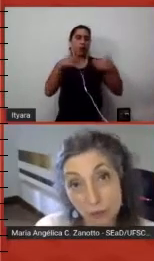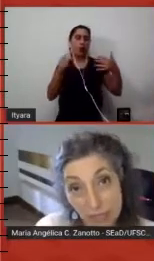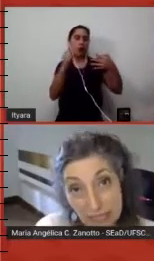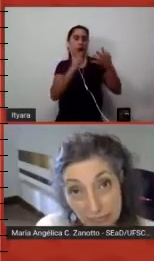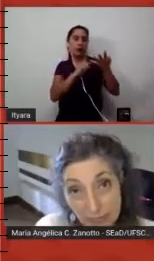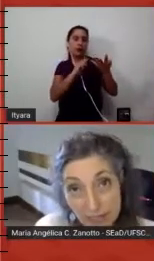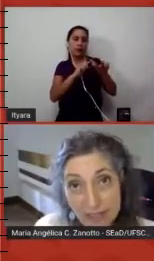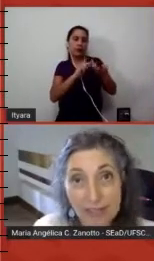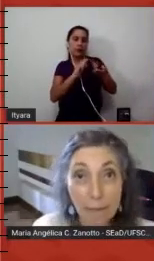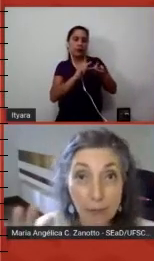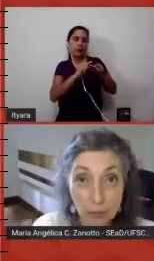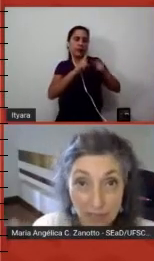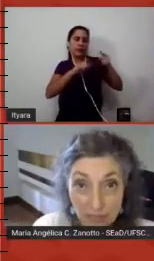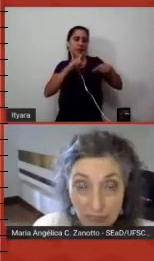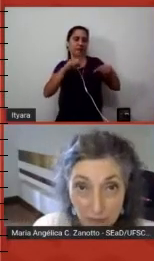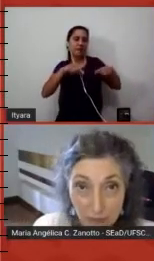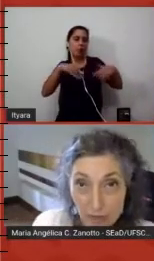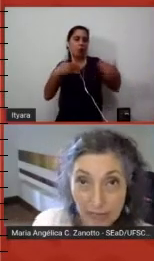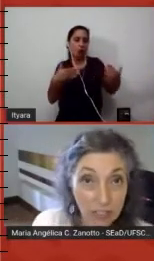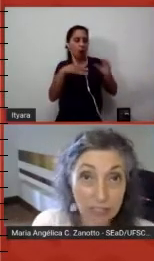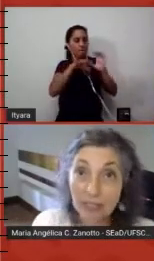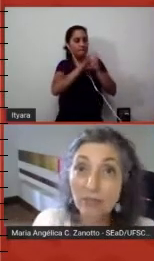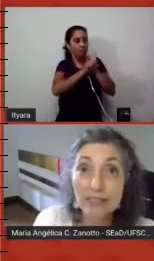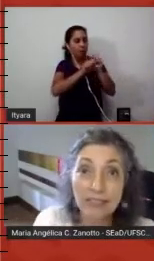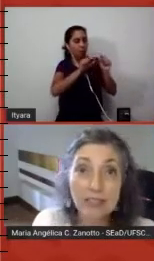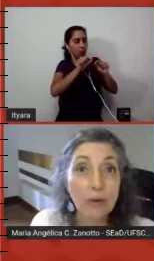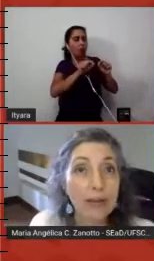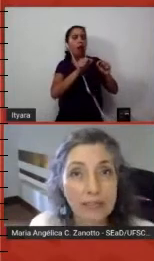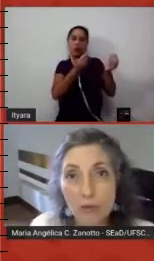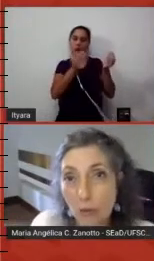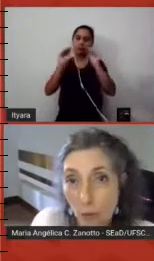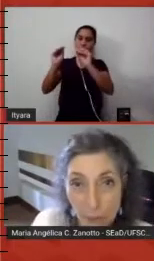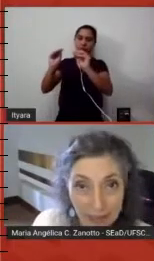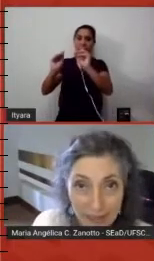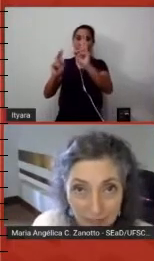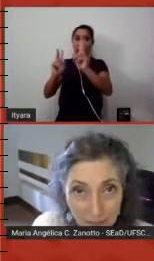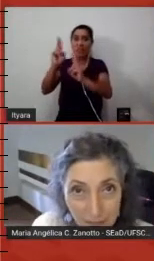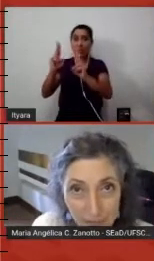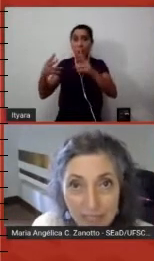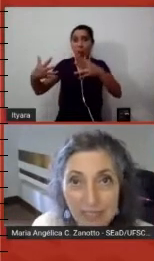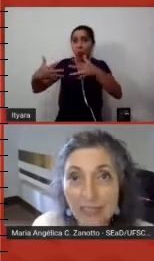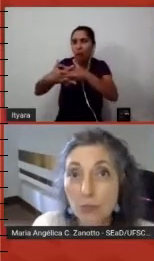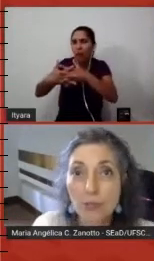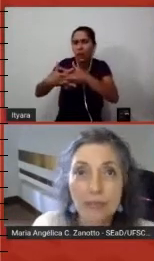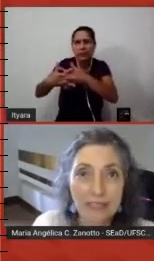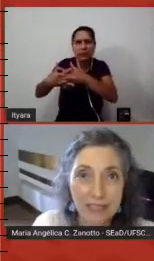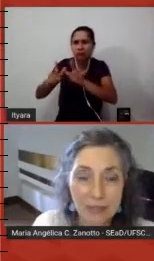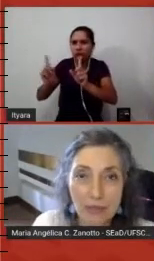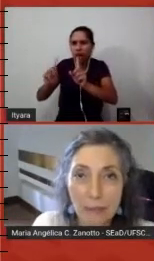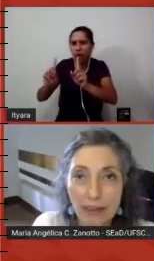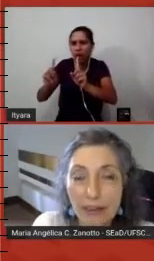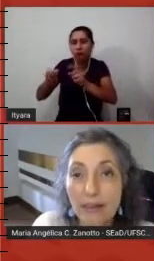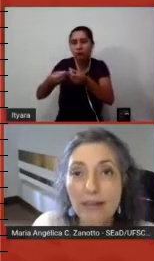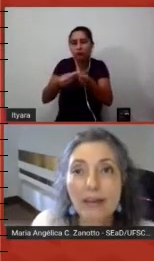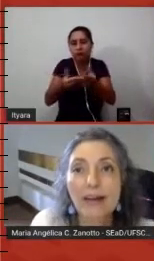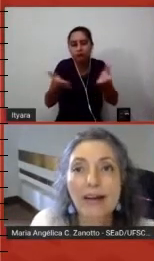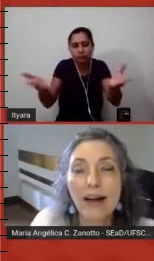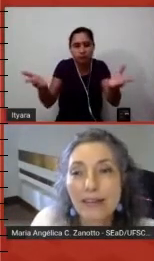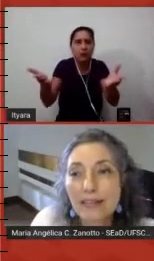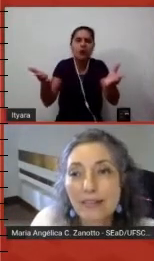e quais são os níveis e a pontuação. A edição em si não é tão complexa e a disponibilização